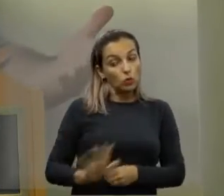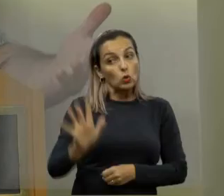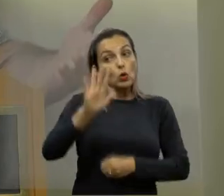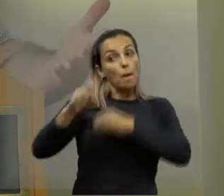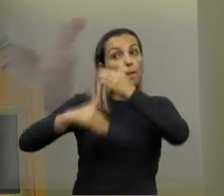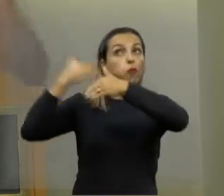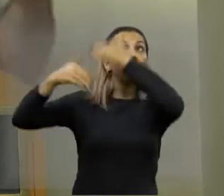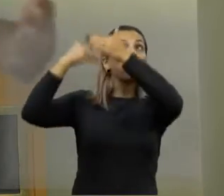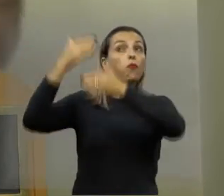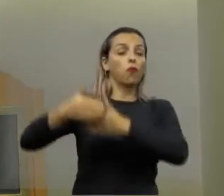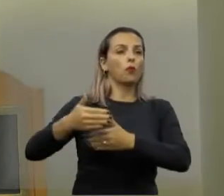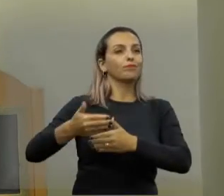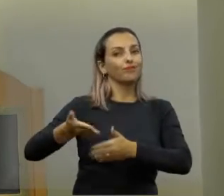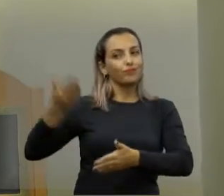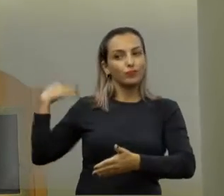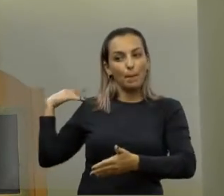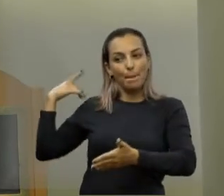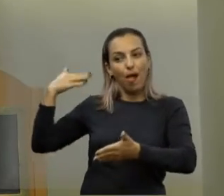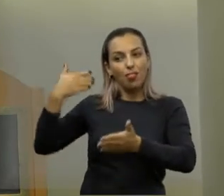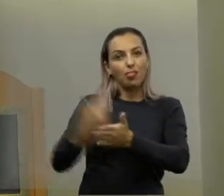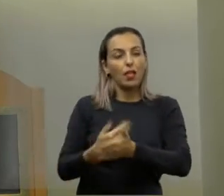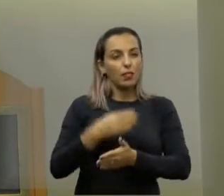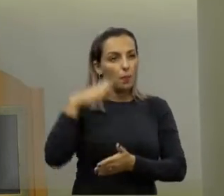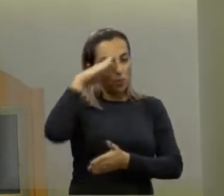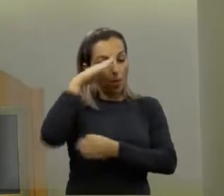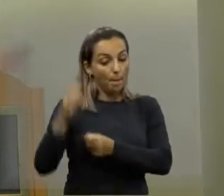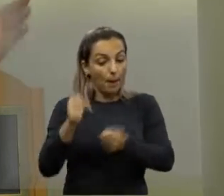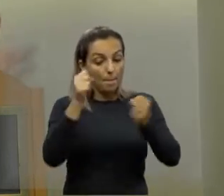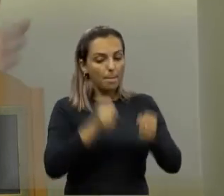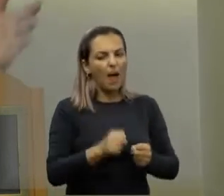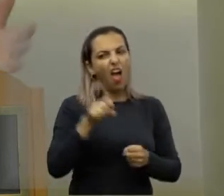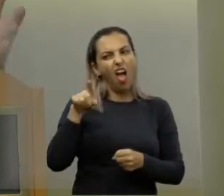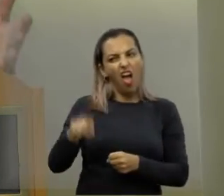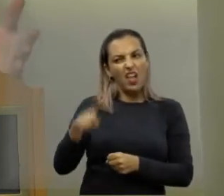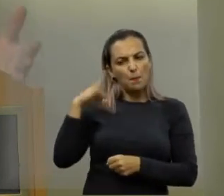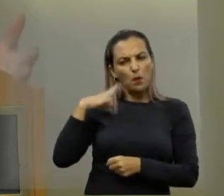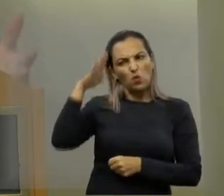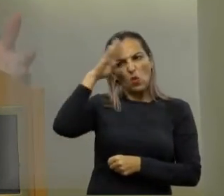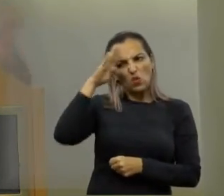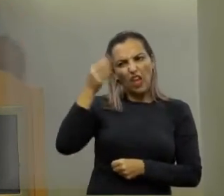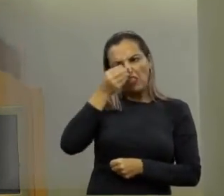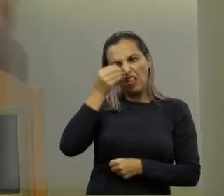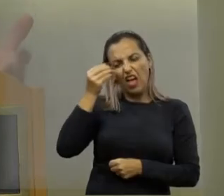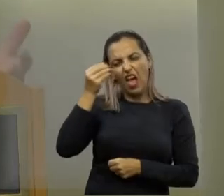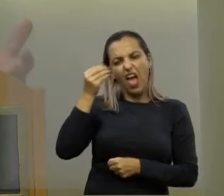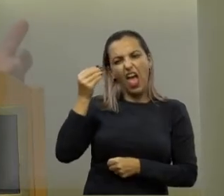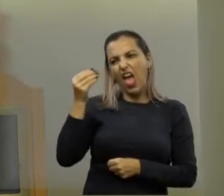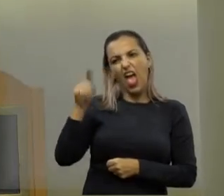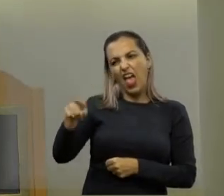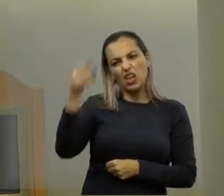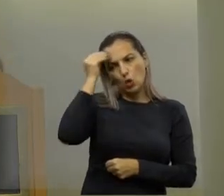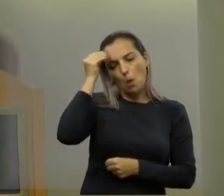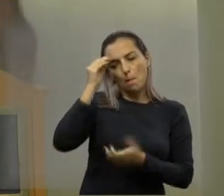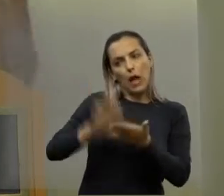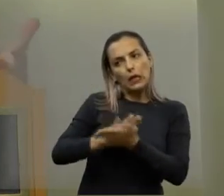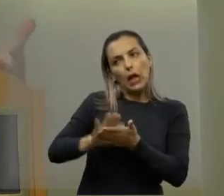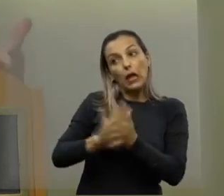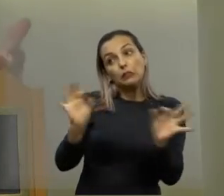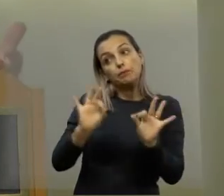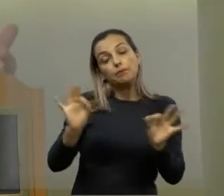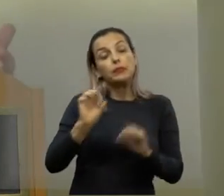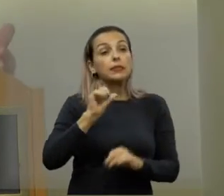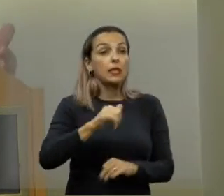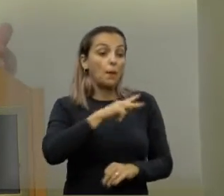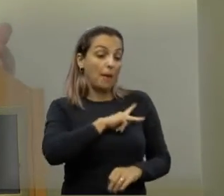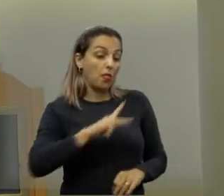bolsonaro assumiu E aí vem vereadora que falar que na verdade bolsonaro não tem nada a ver com isso ele fala isso mas se o Presidente da